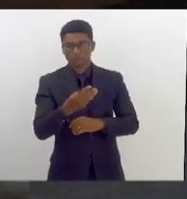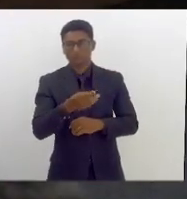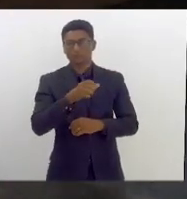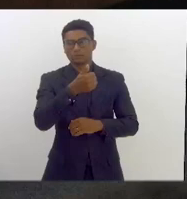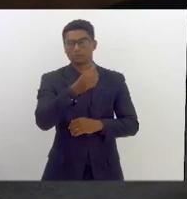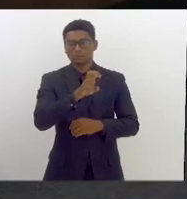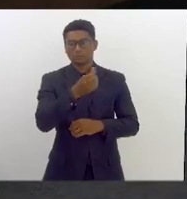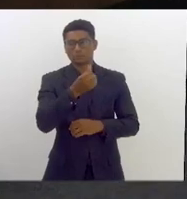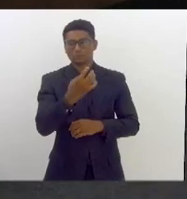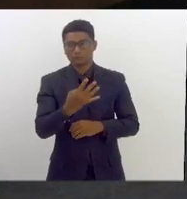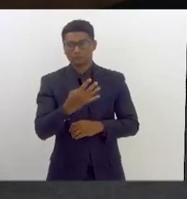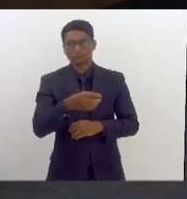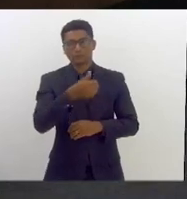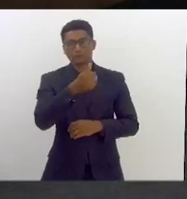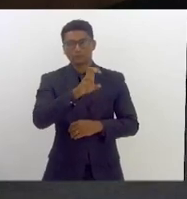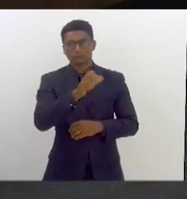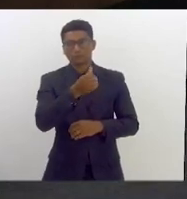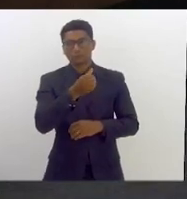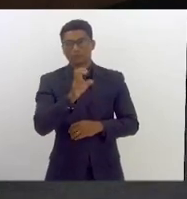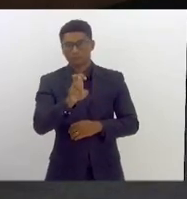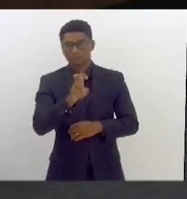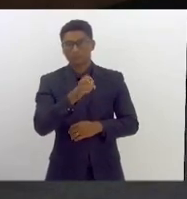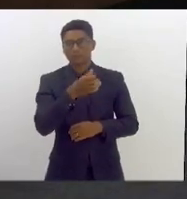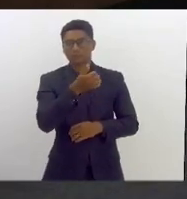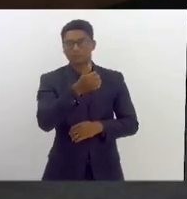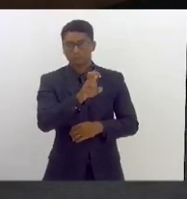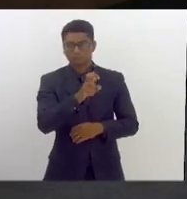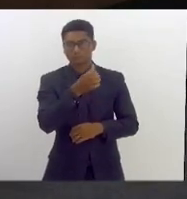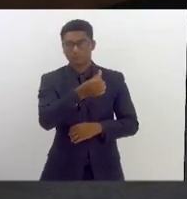1564, 1565 e 1566.